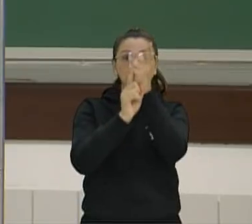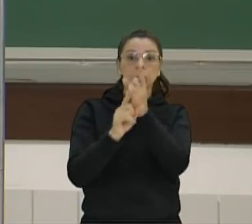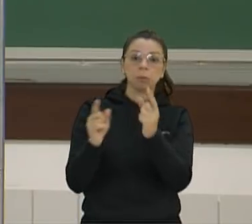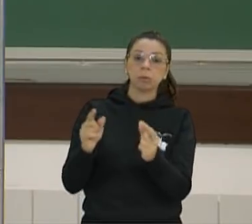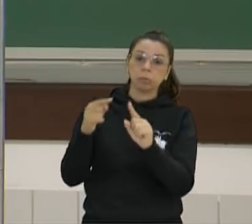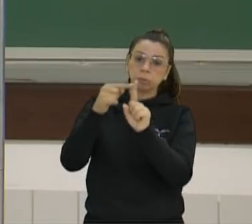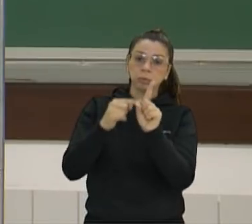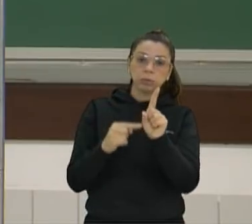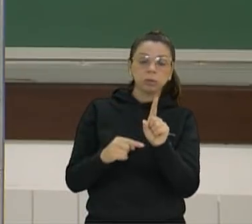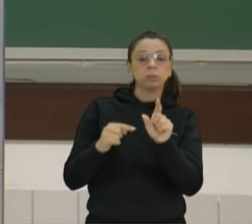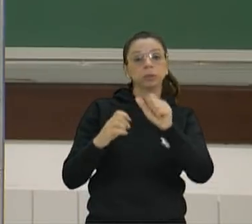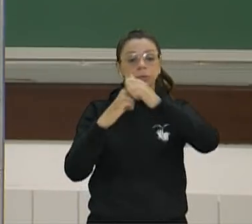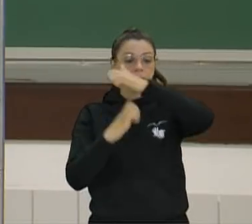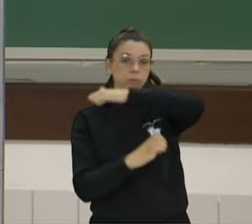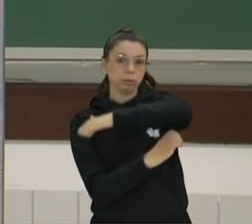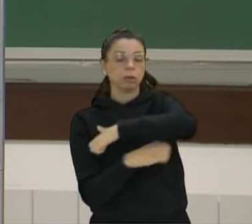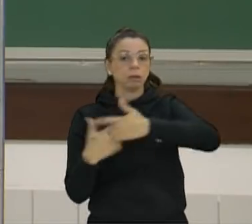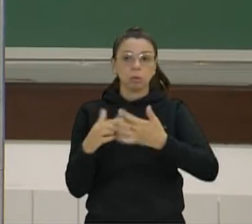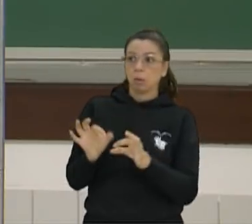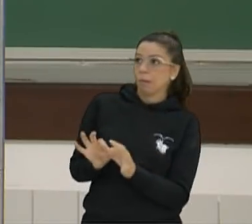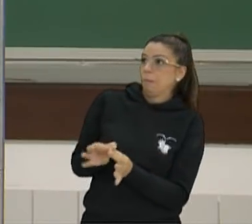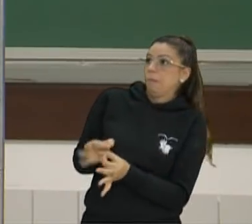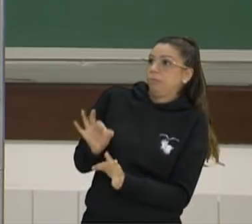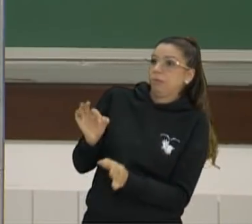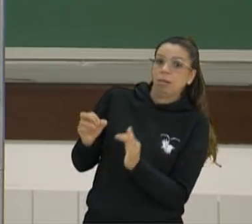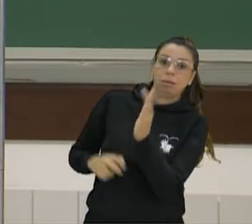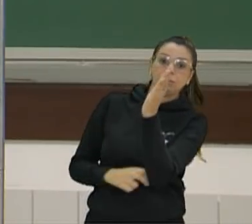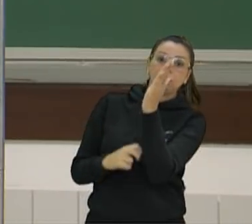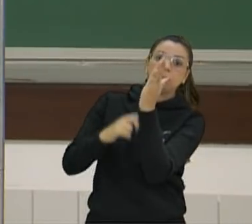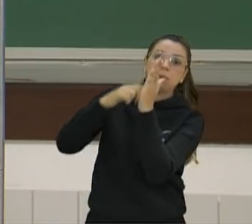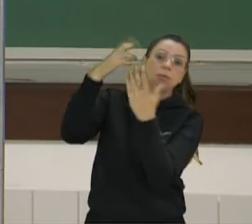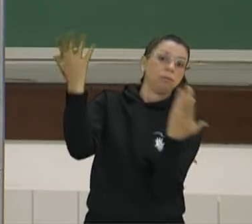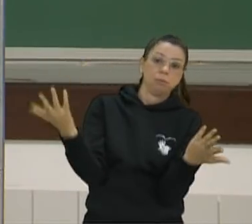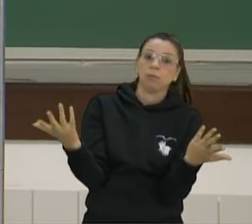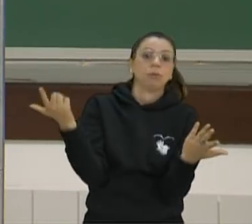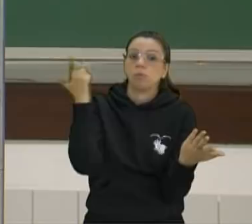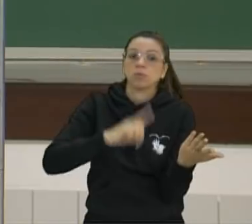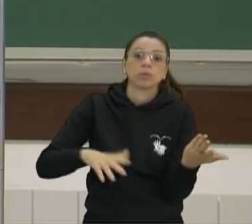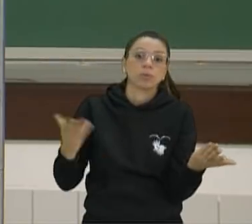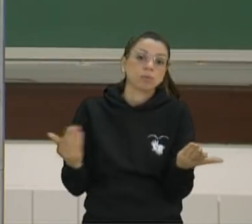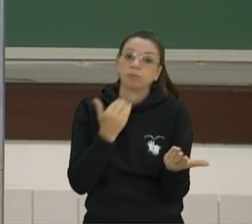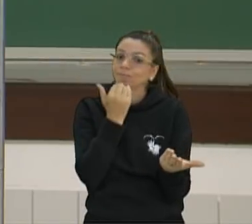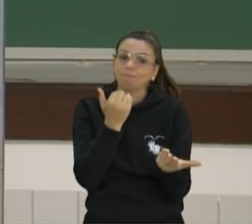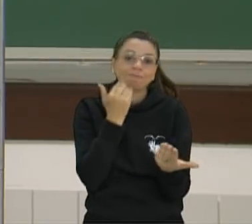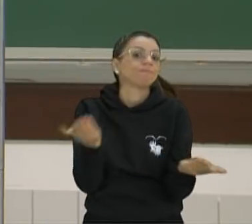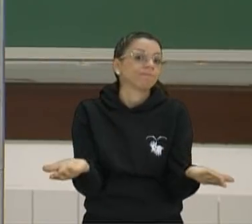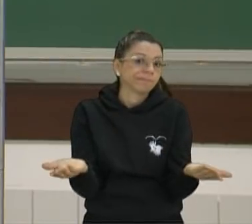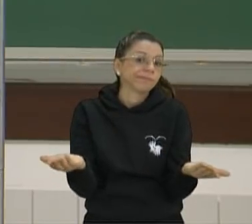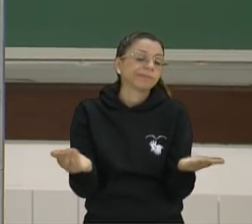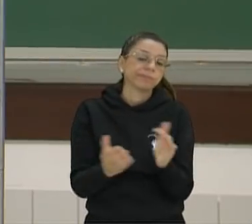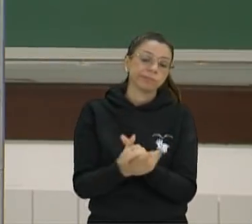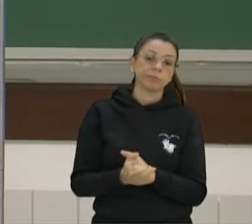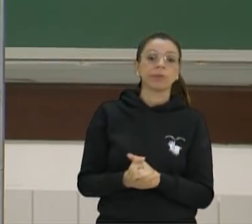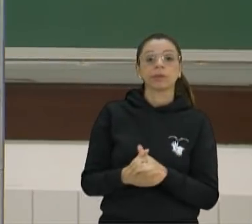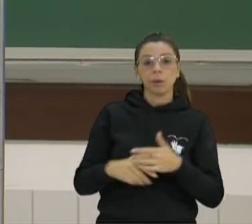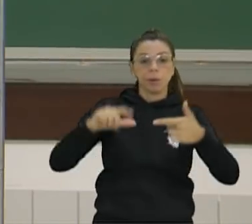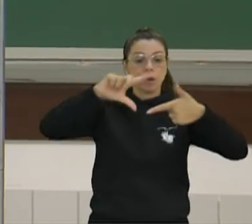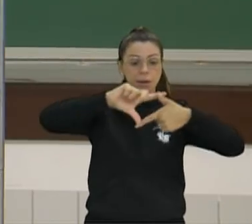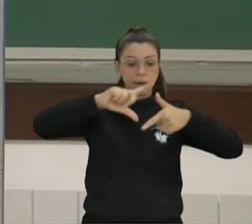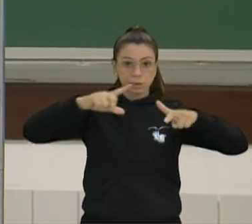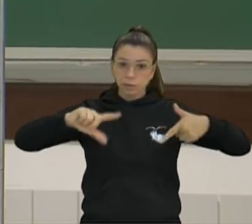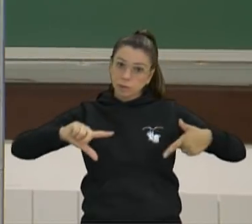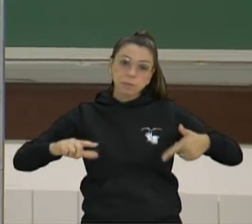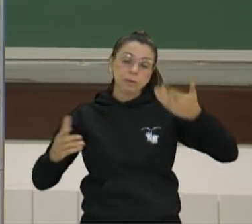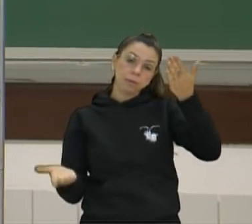tipo de estrutura em que não seja possível você alcançar o ponto mais alto dessa estrutura para jogar uma fita métrica lá de cima. A geometria, por meio